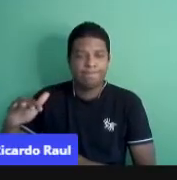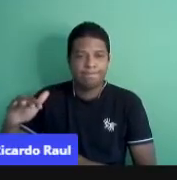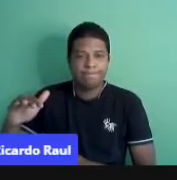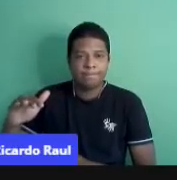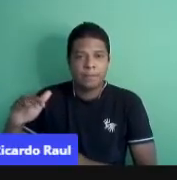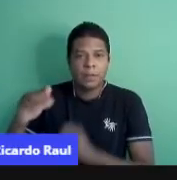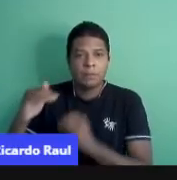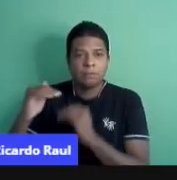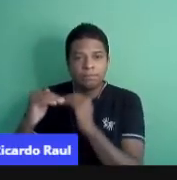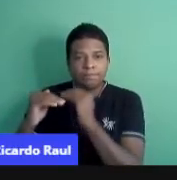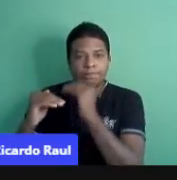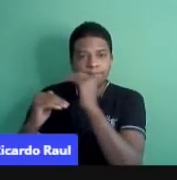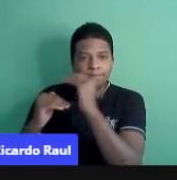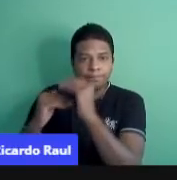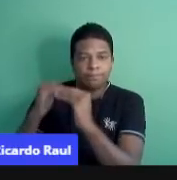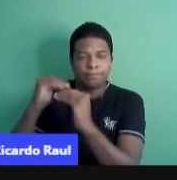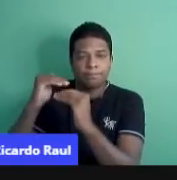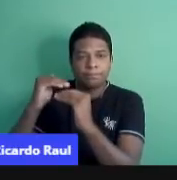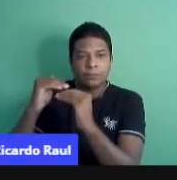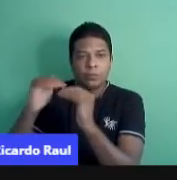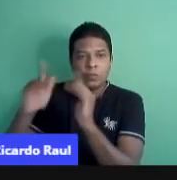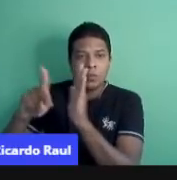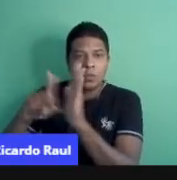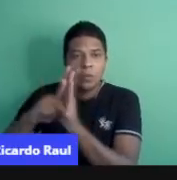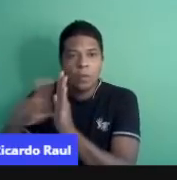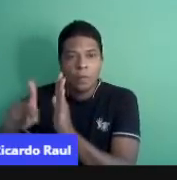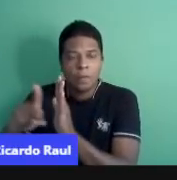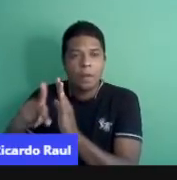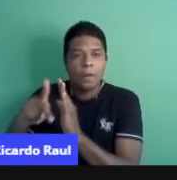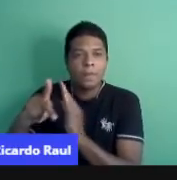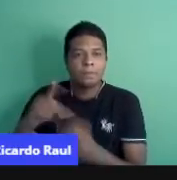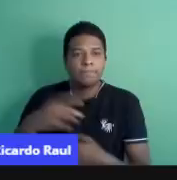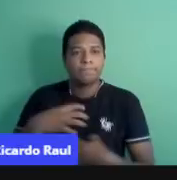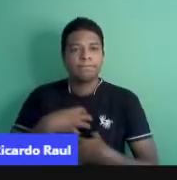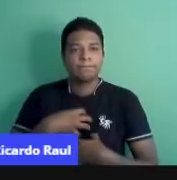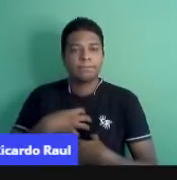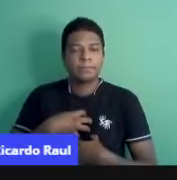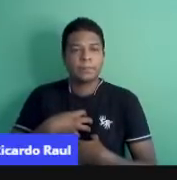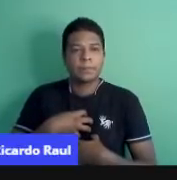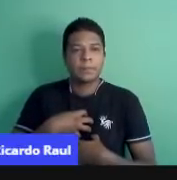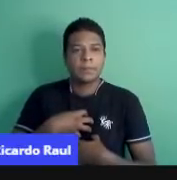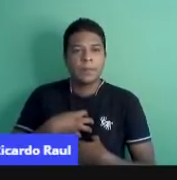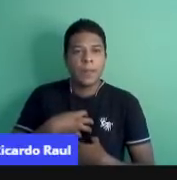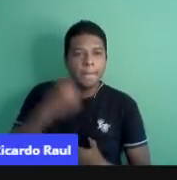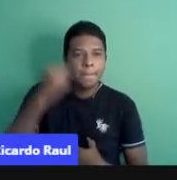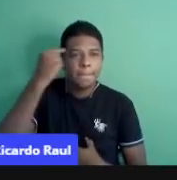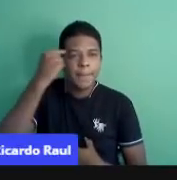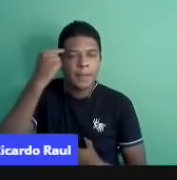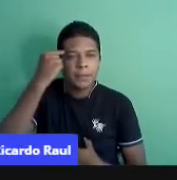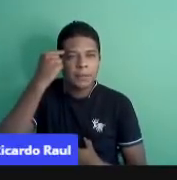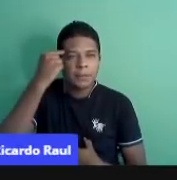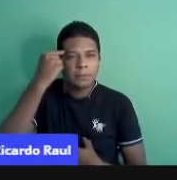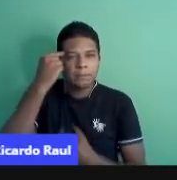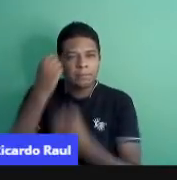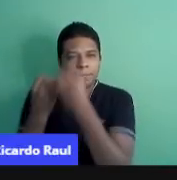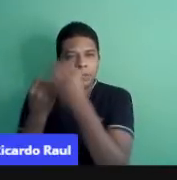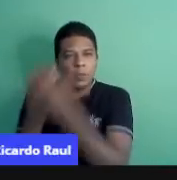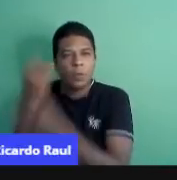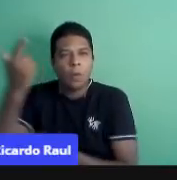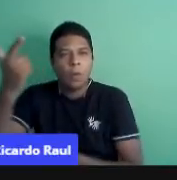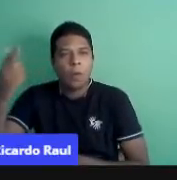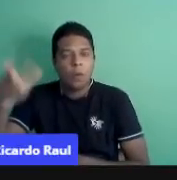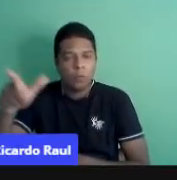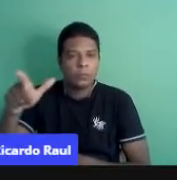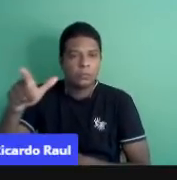crianças vão construindo um modo próprio de agir, sentir e pensar. vão descobrindo que existem outros modos